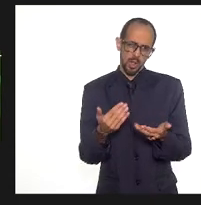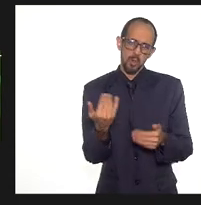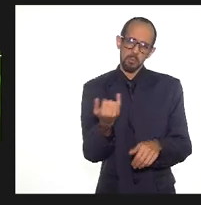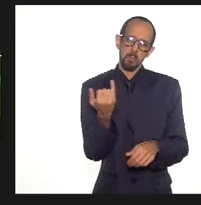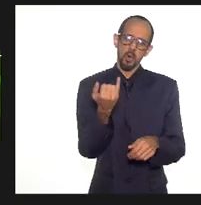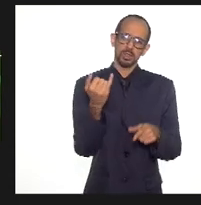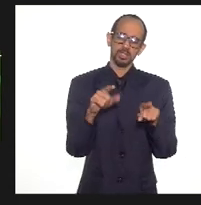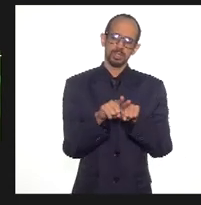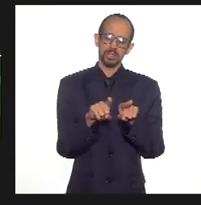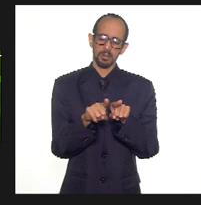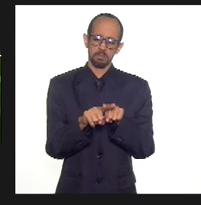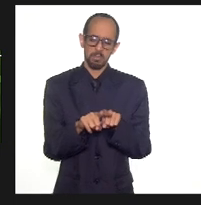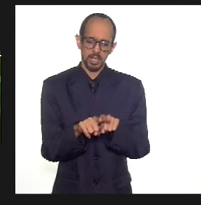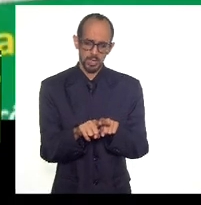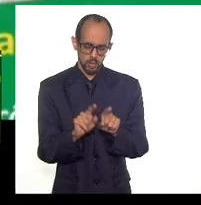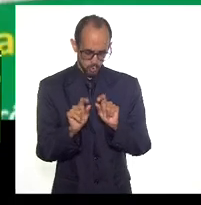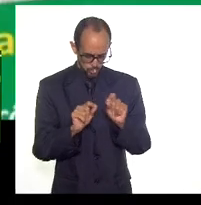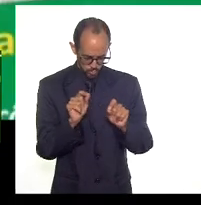importante.